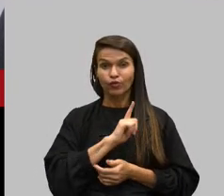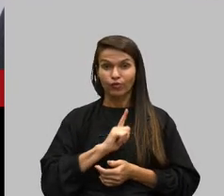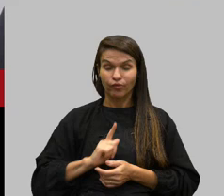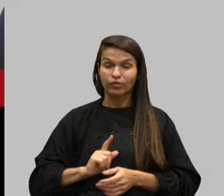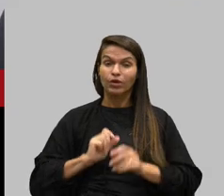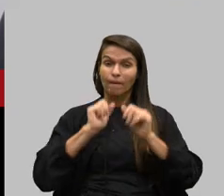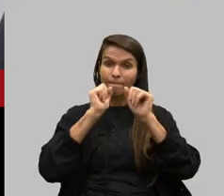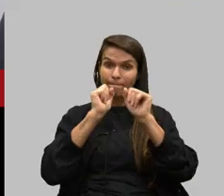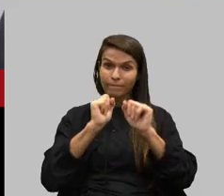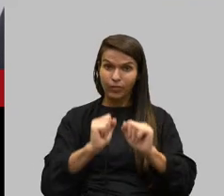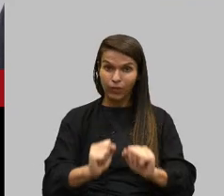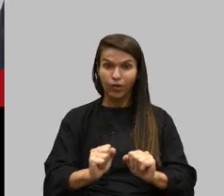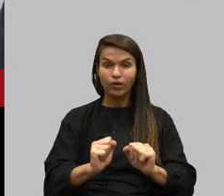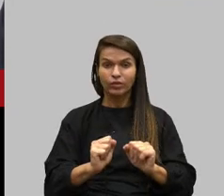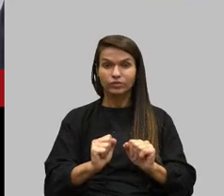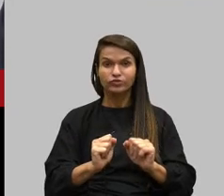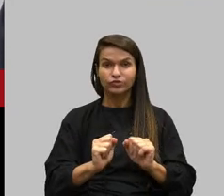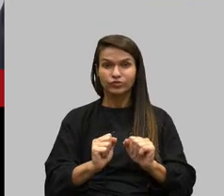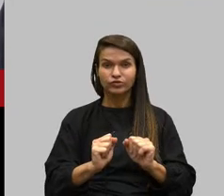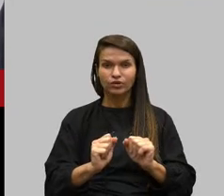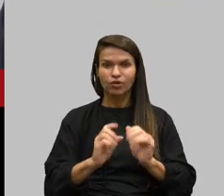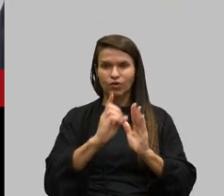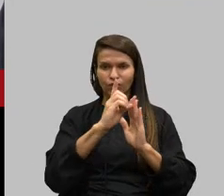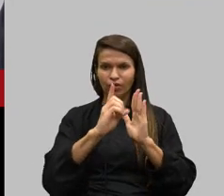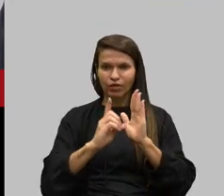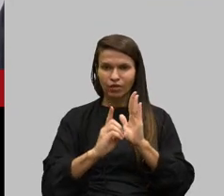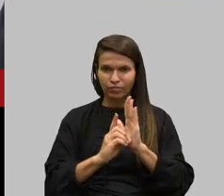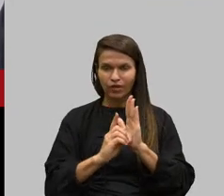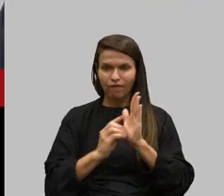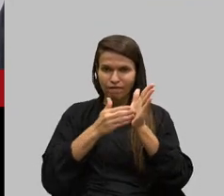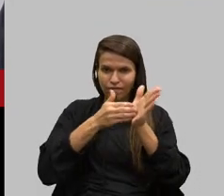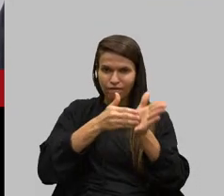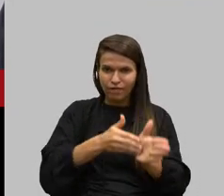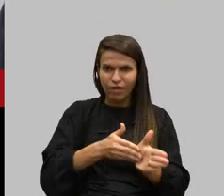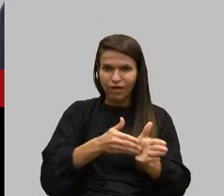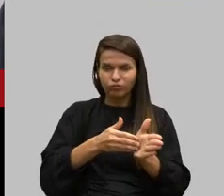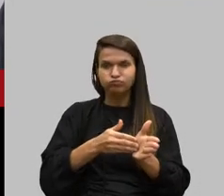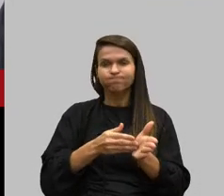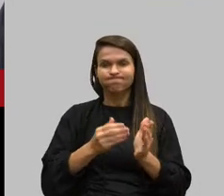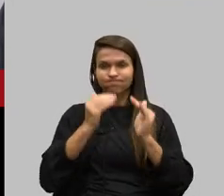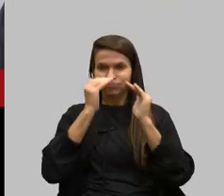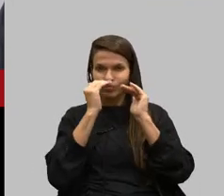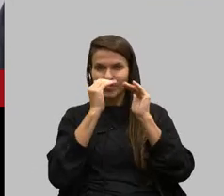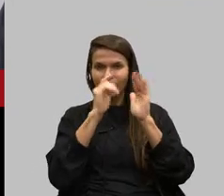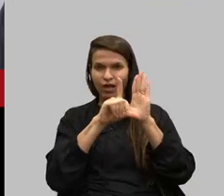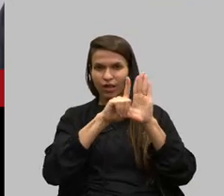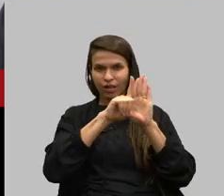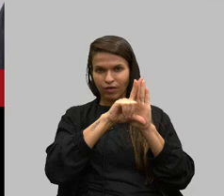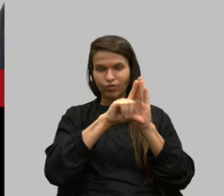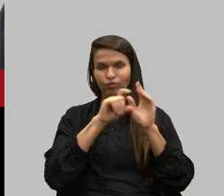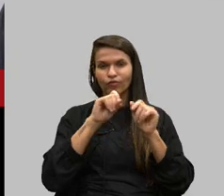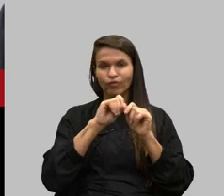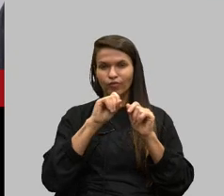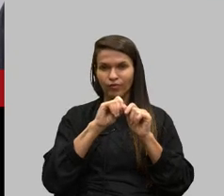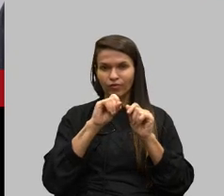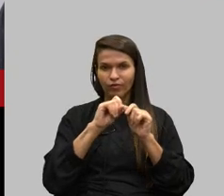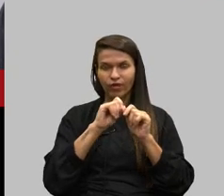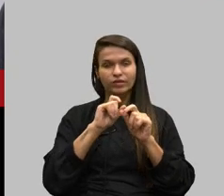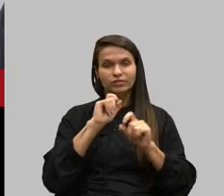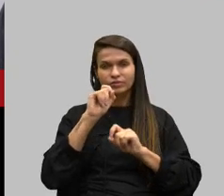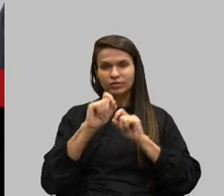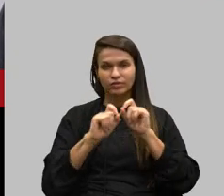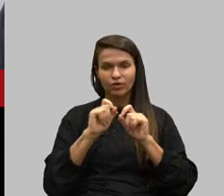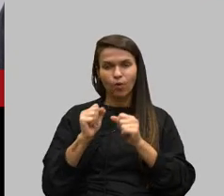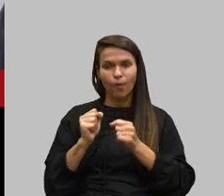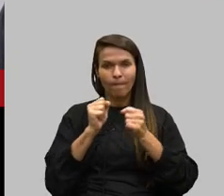pode baixar decreto para fiel cumprimento da lei o que ele fez foi exorbitar o